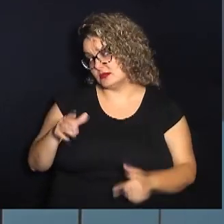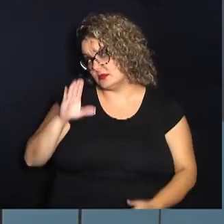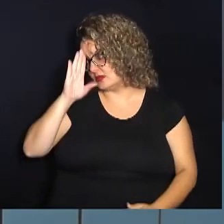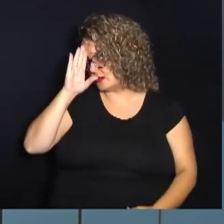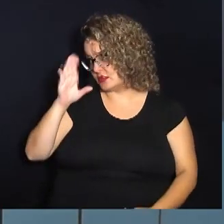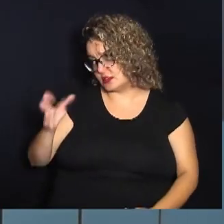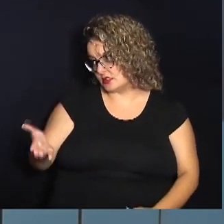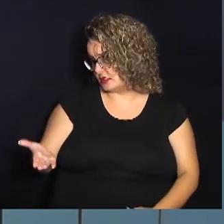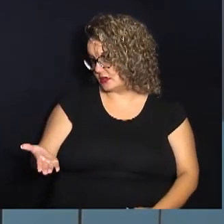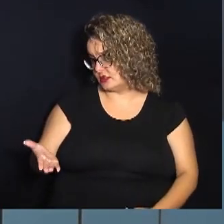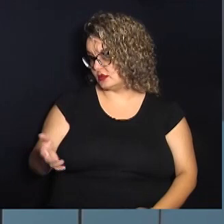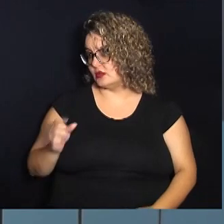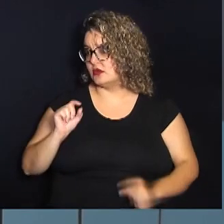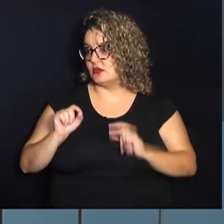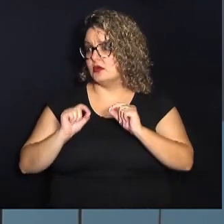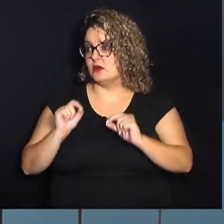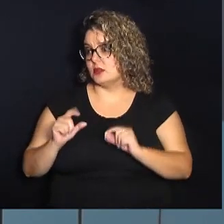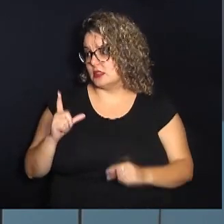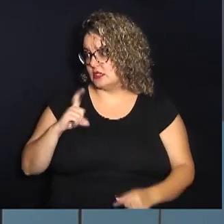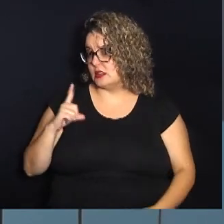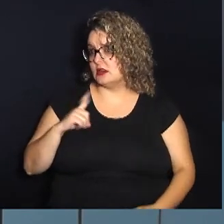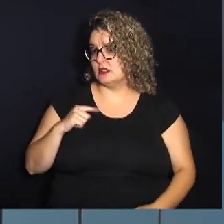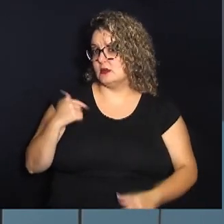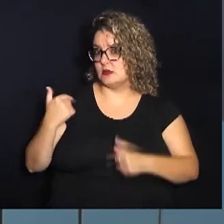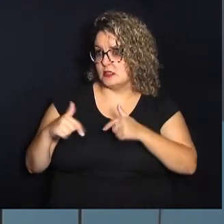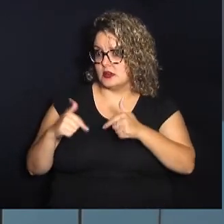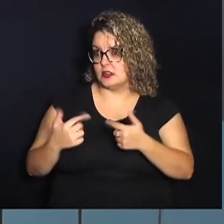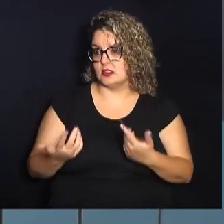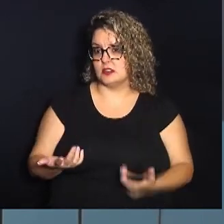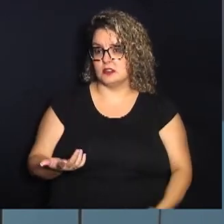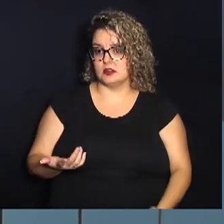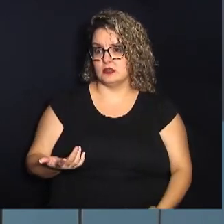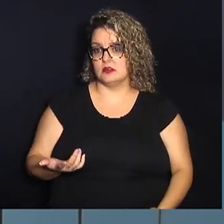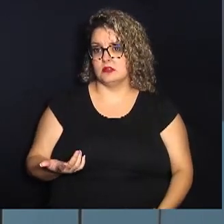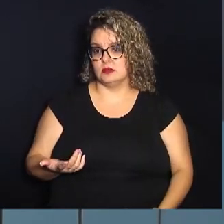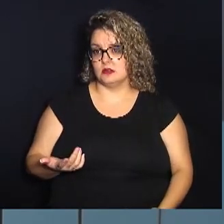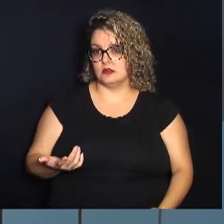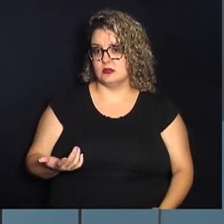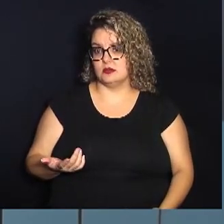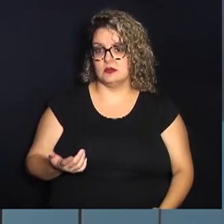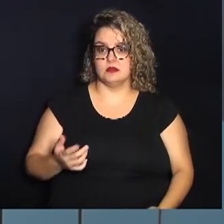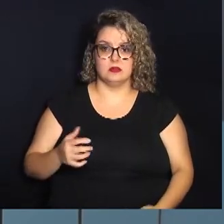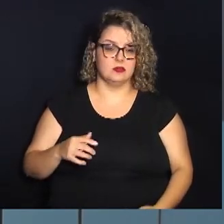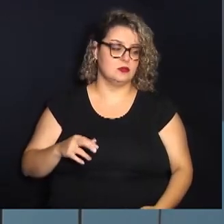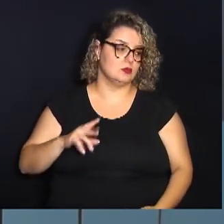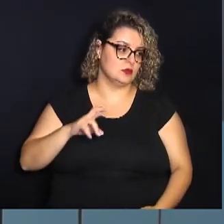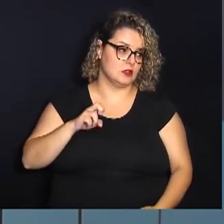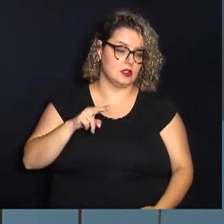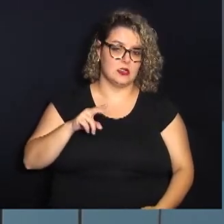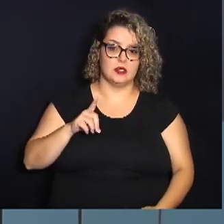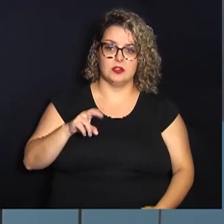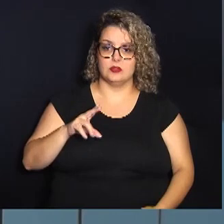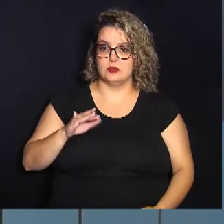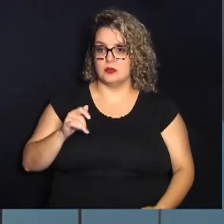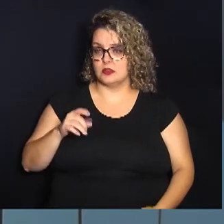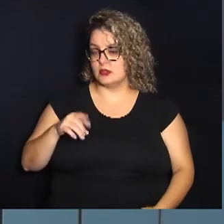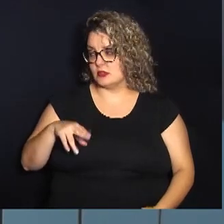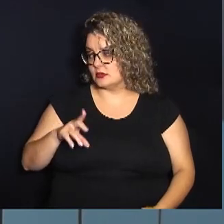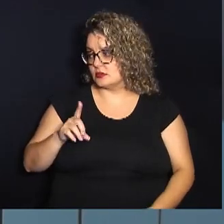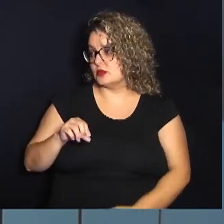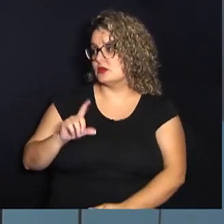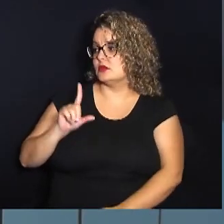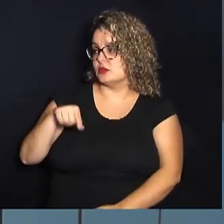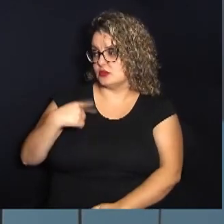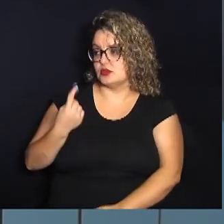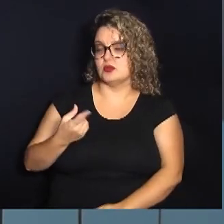né? Porque a gente tem muitos trabalhadores que vêm dos reeducandos, de outras formas, né,